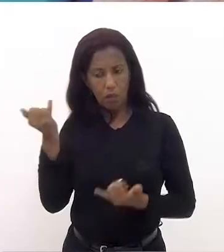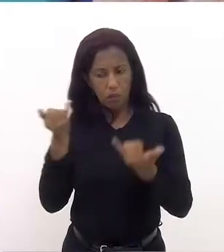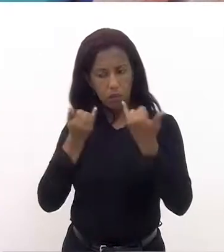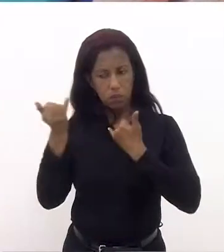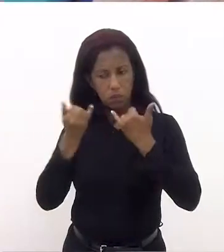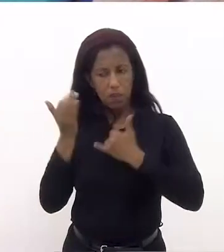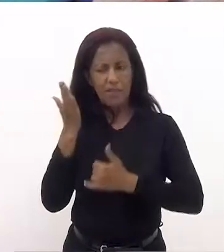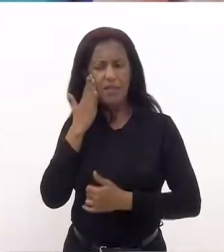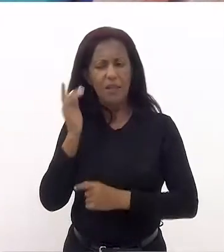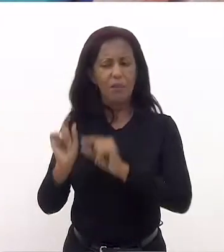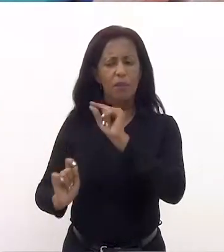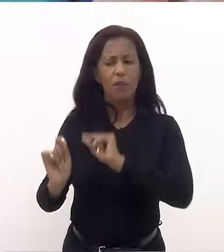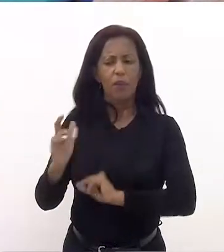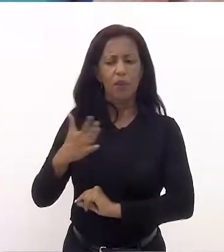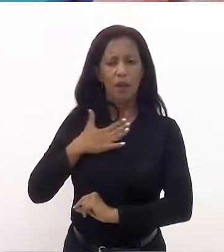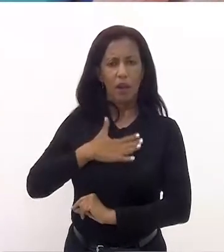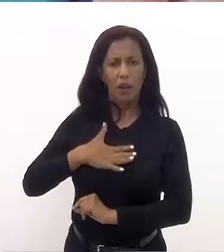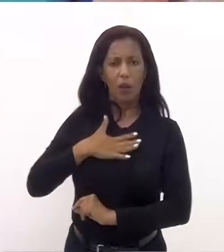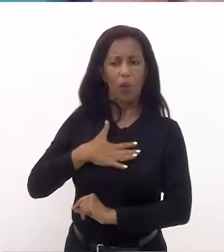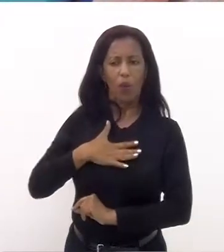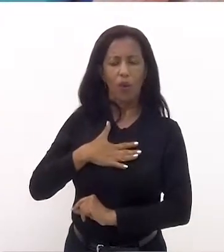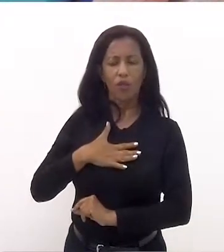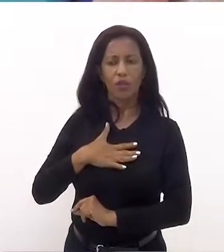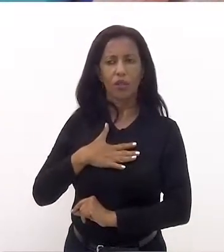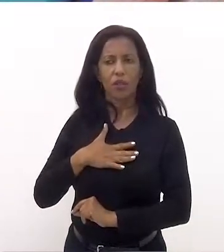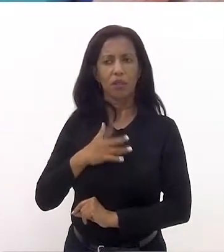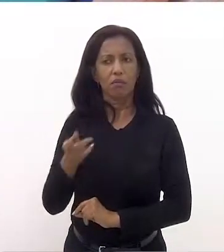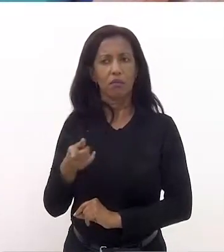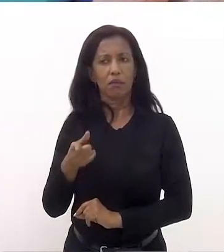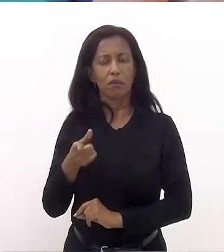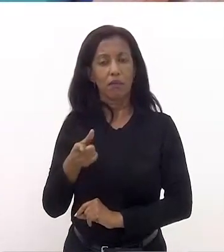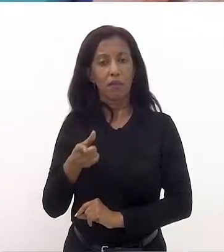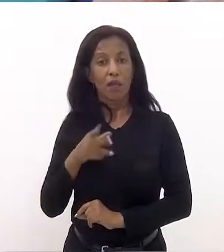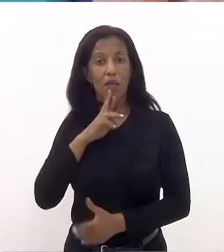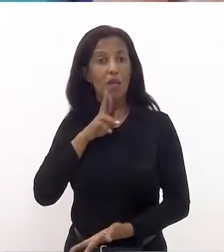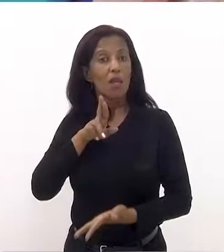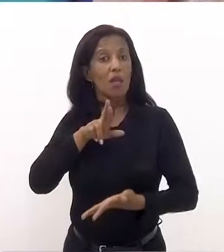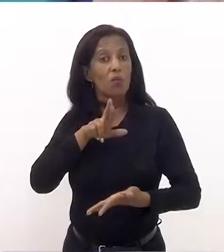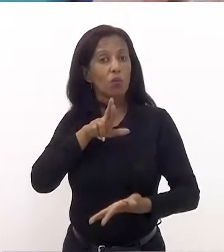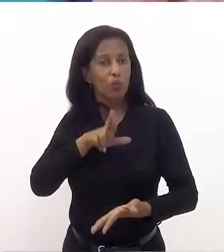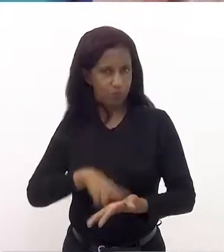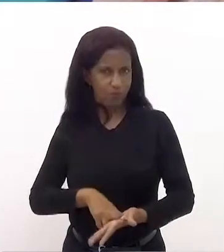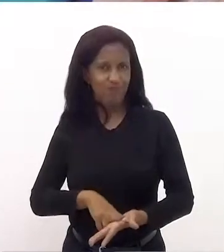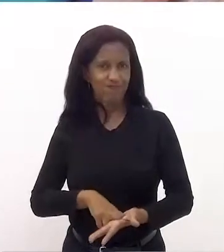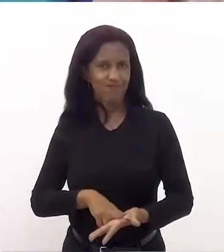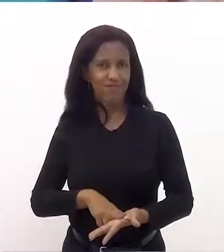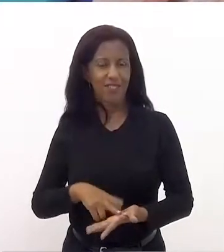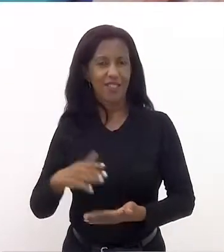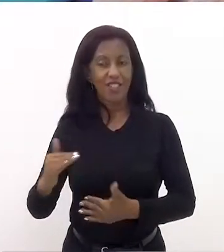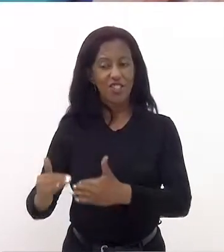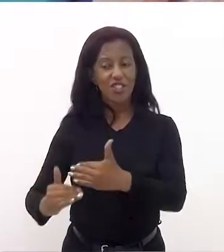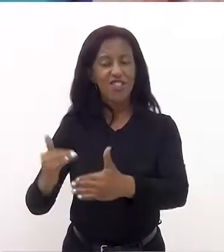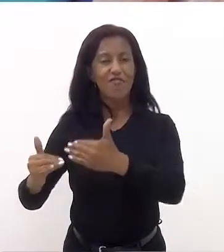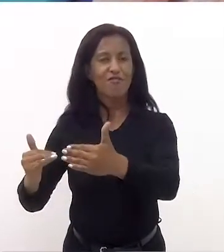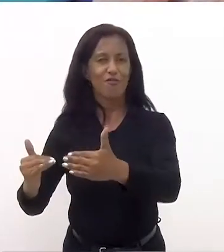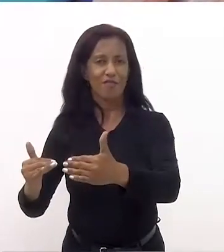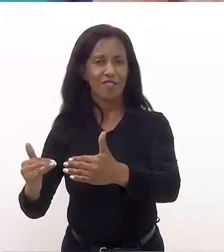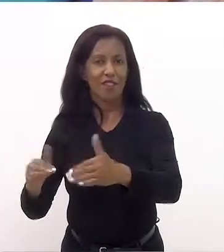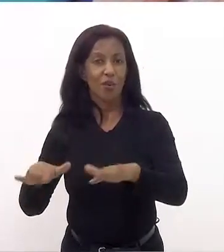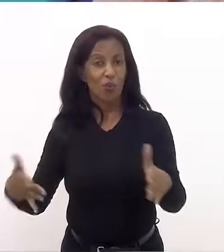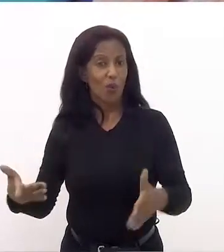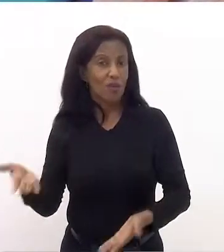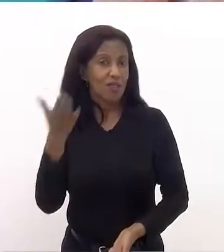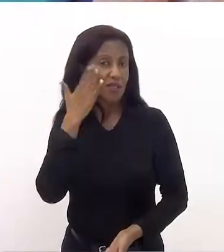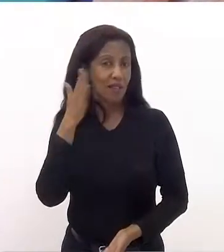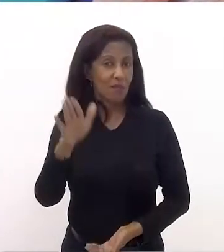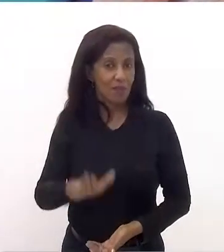né, saber o que ela gosta para ter suas potencialidades ali reconhecidas e